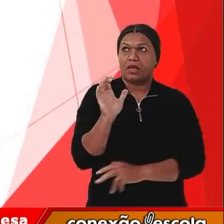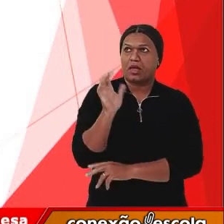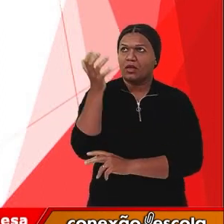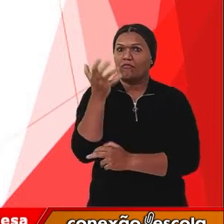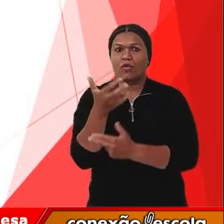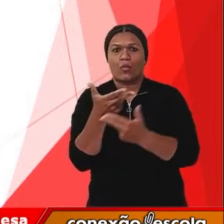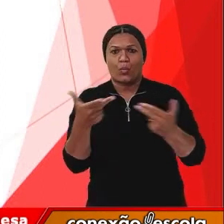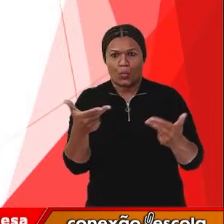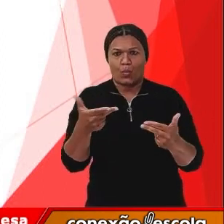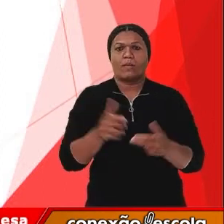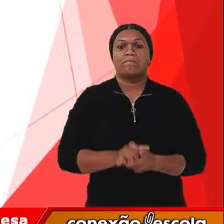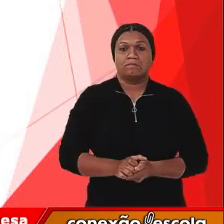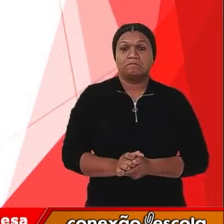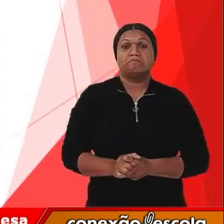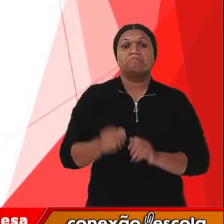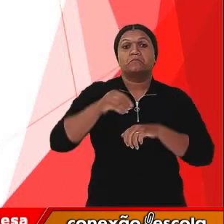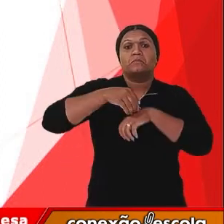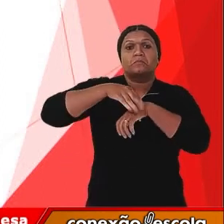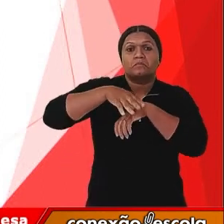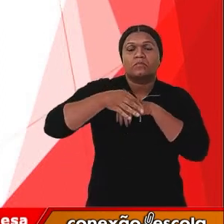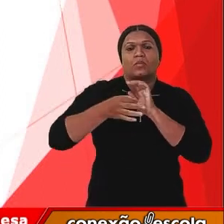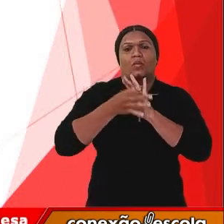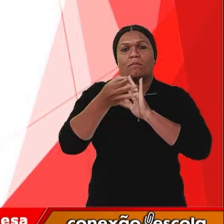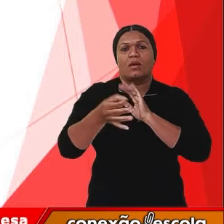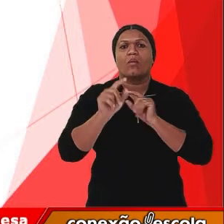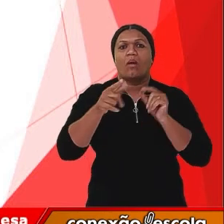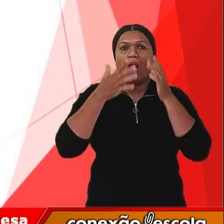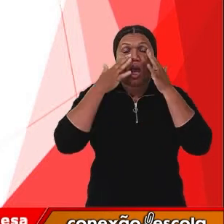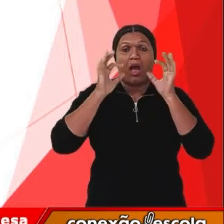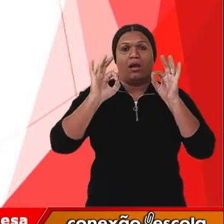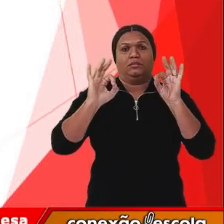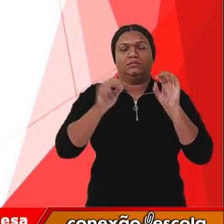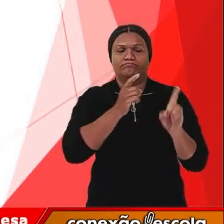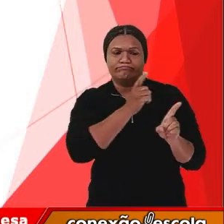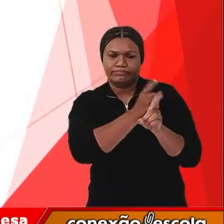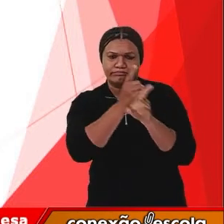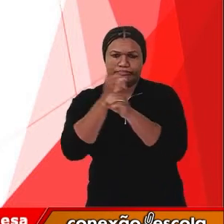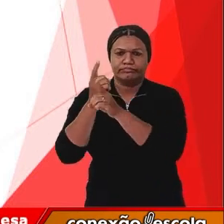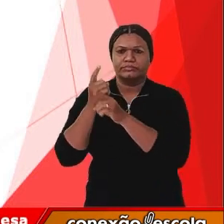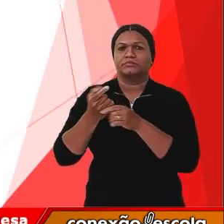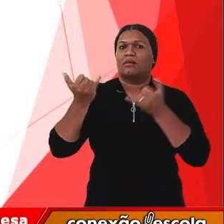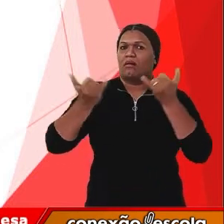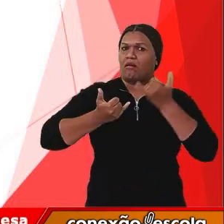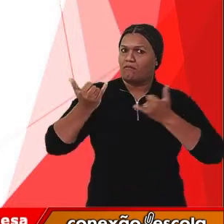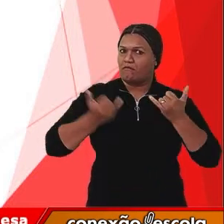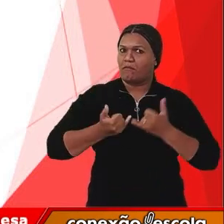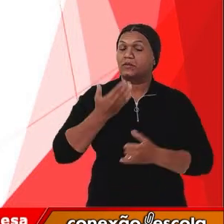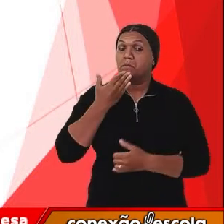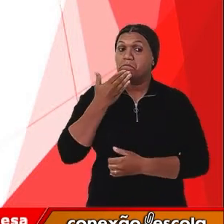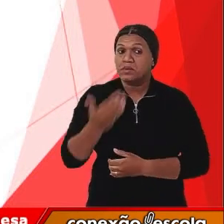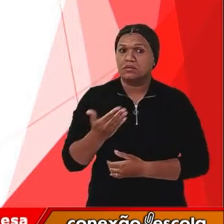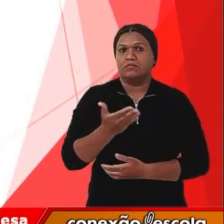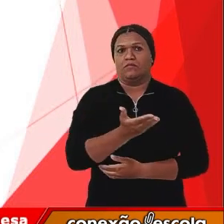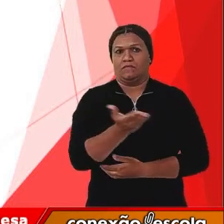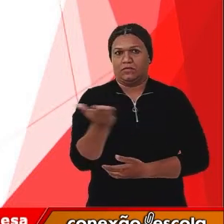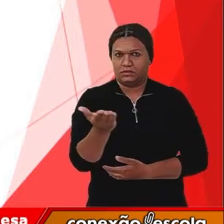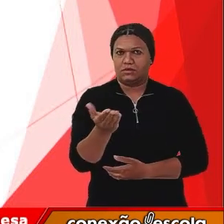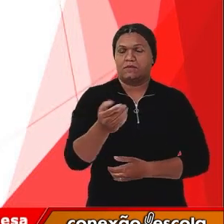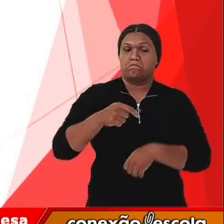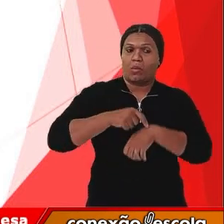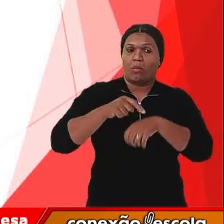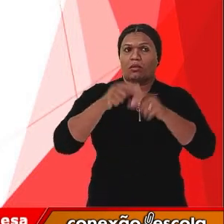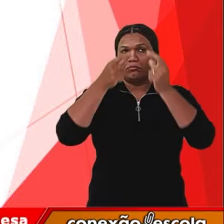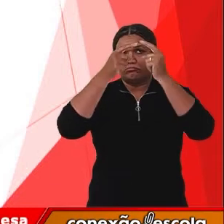resolvendo algum exercício a dica é atenção para localizar a informação que foi solicitada